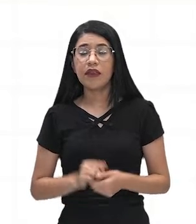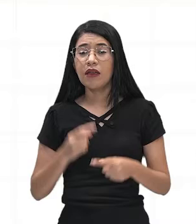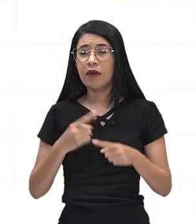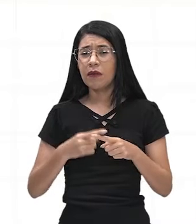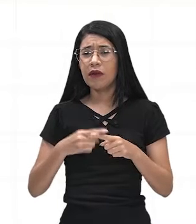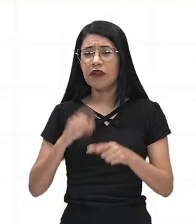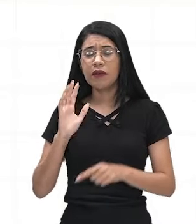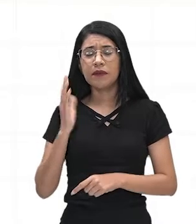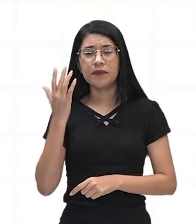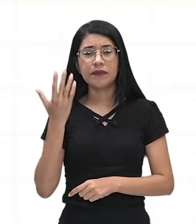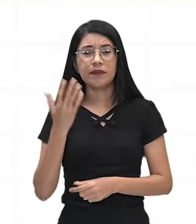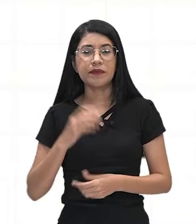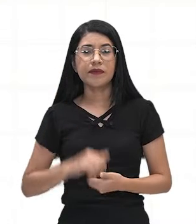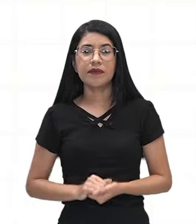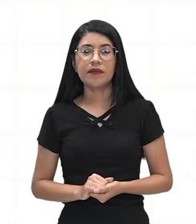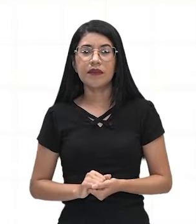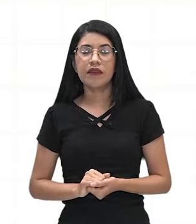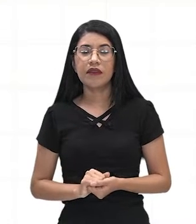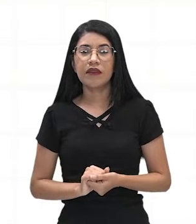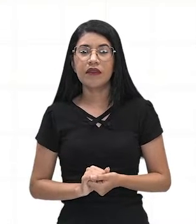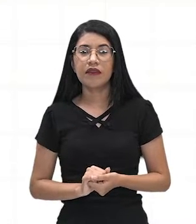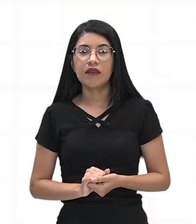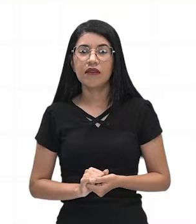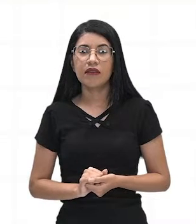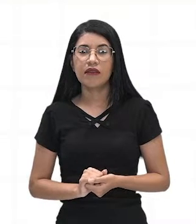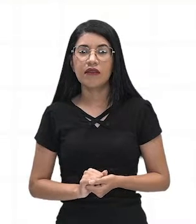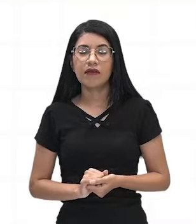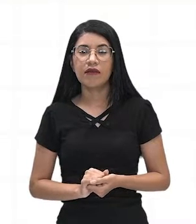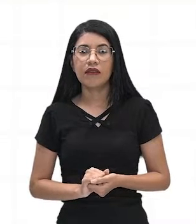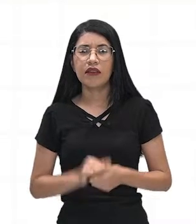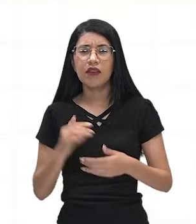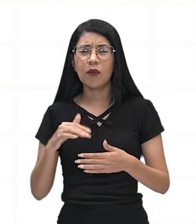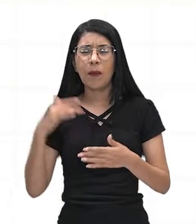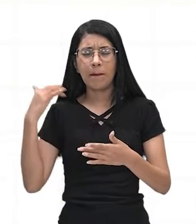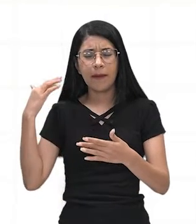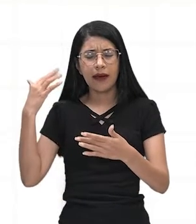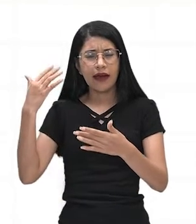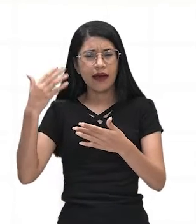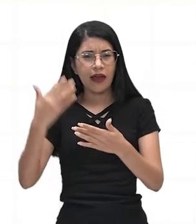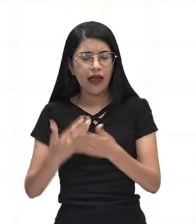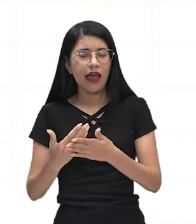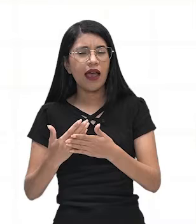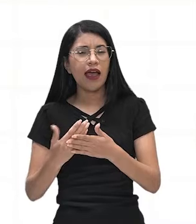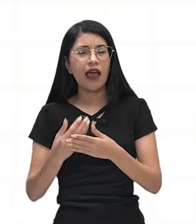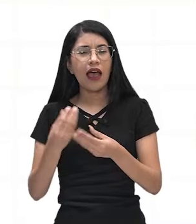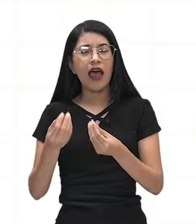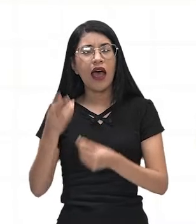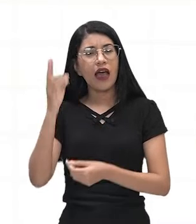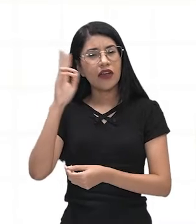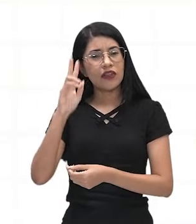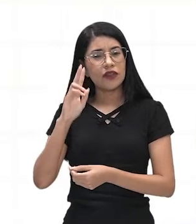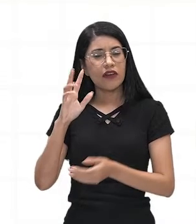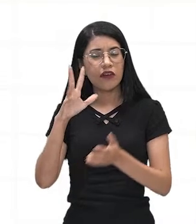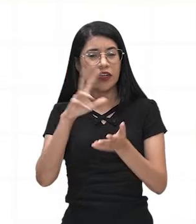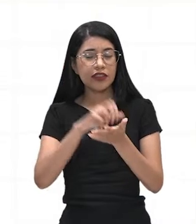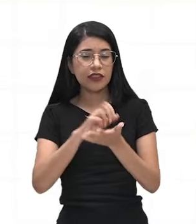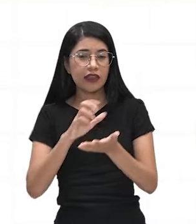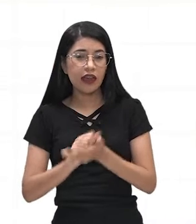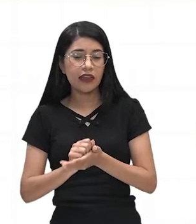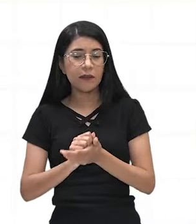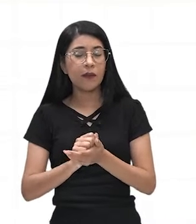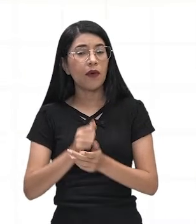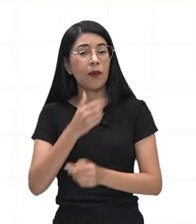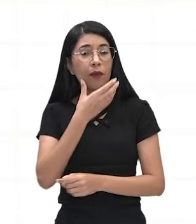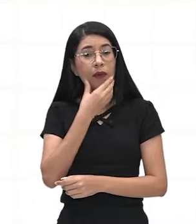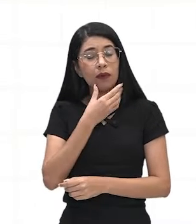quê? Afinal de contas, a gente vai ver que por muito tempo a história foi escrita pelos homens. E isso acabou